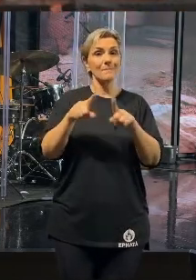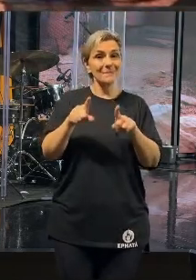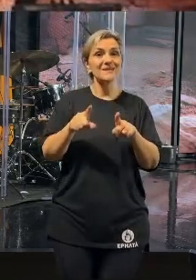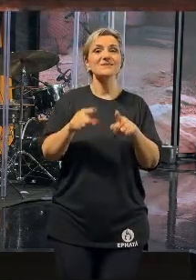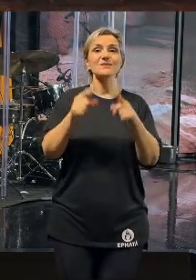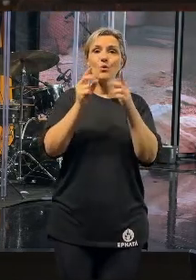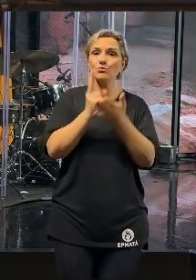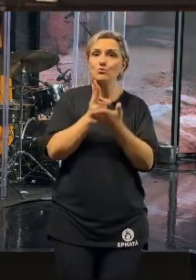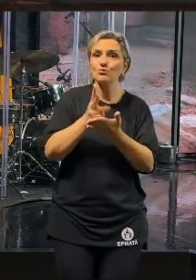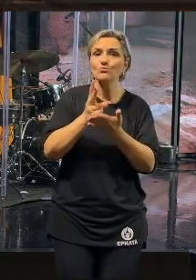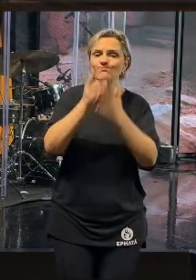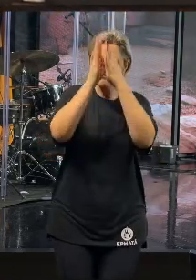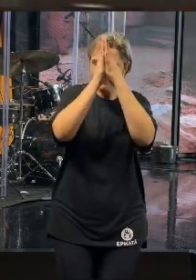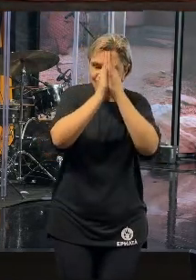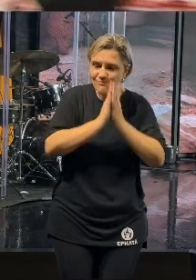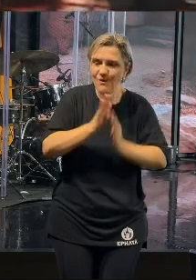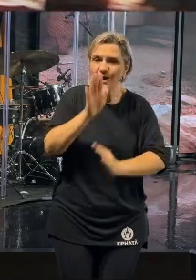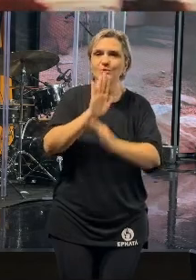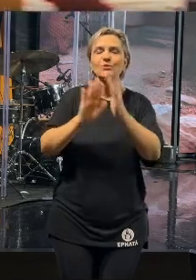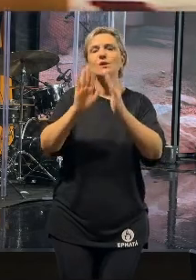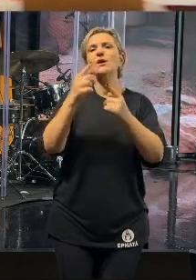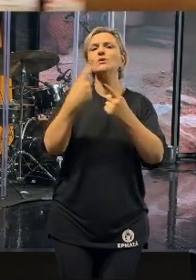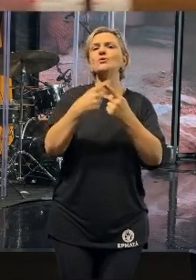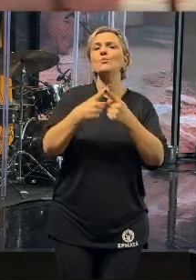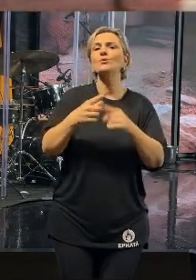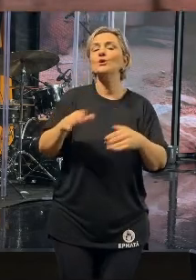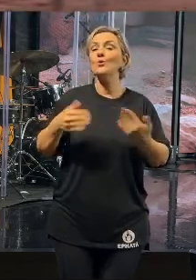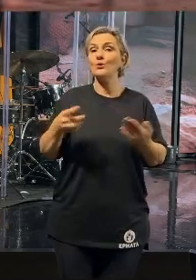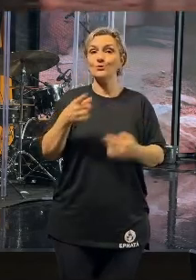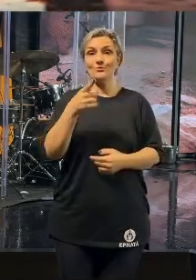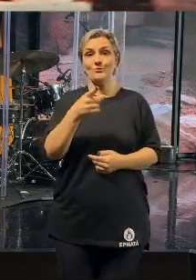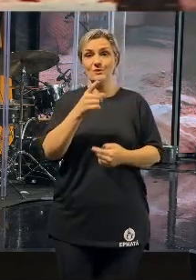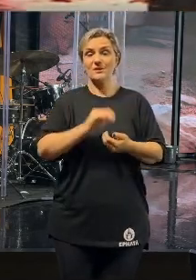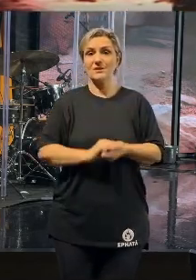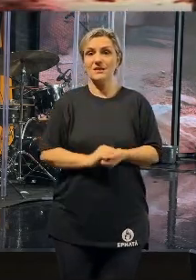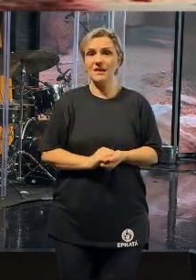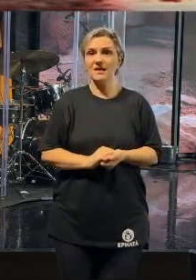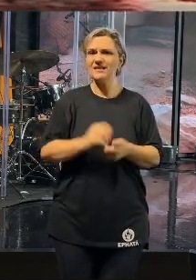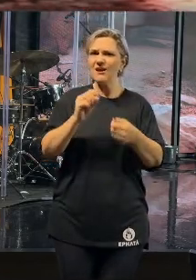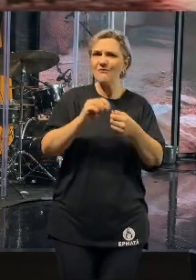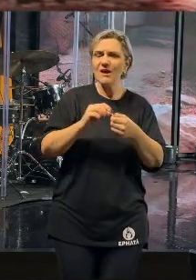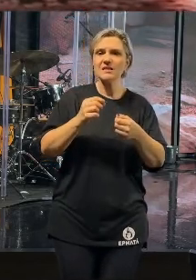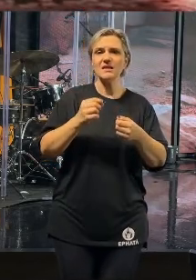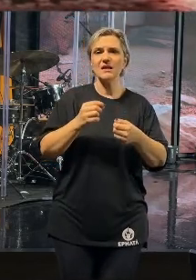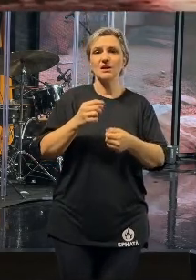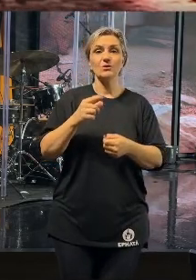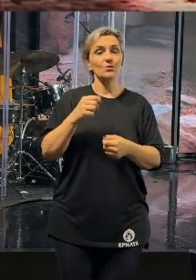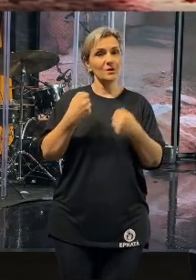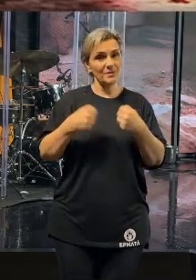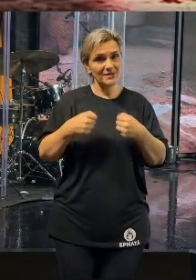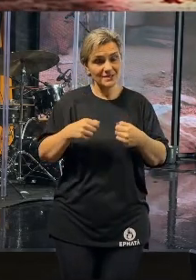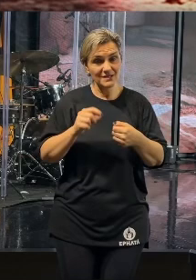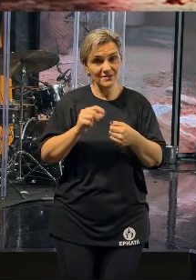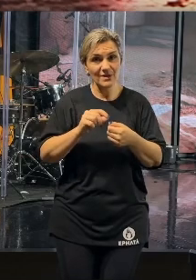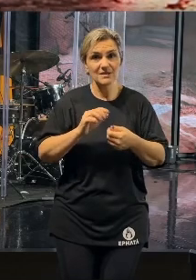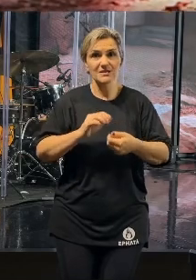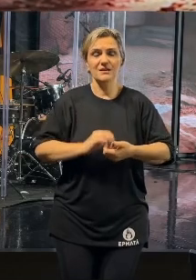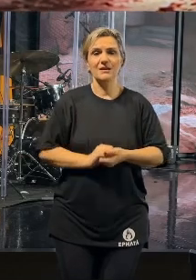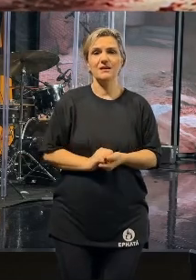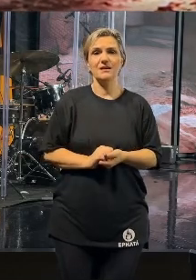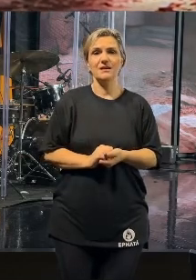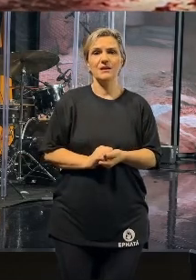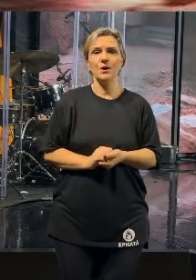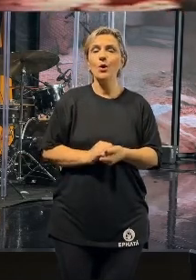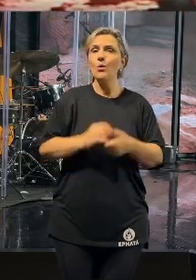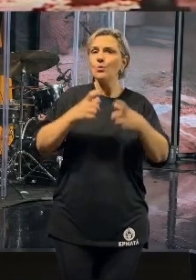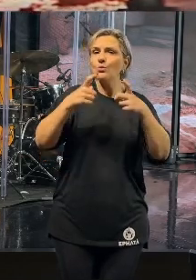estavam adorando. É porque, olha para mim, quando você está fazendo aquilo que deveria fazer,